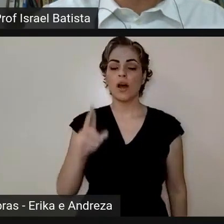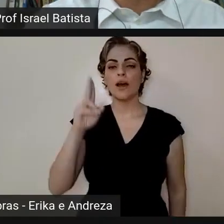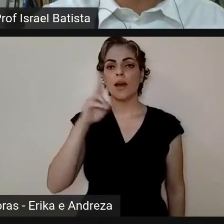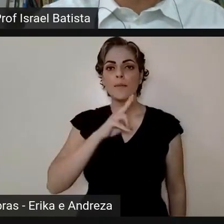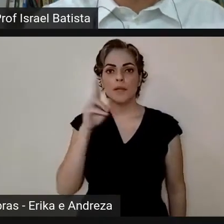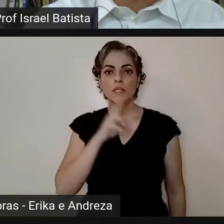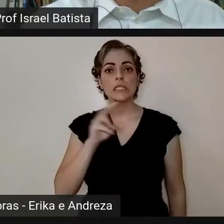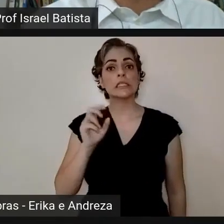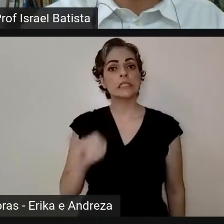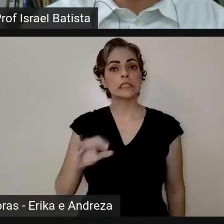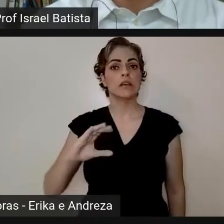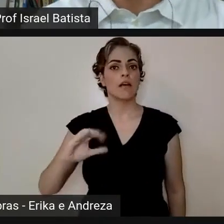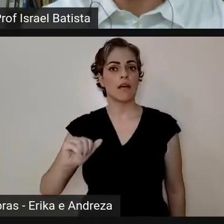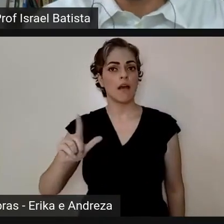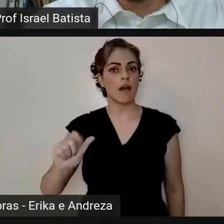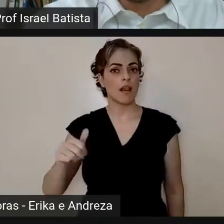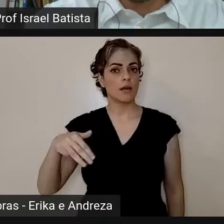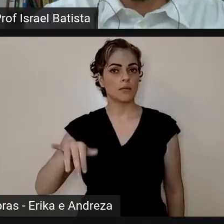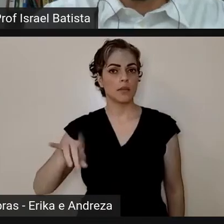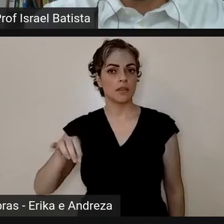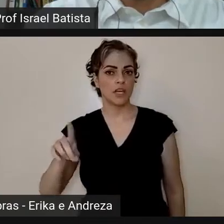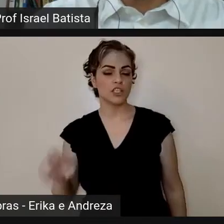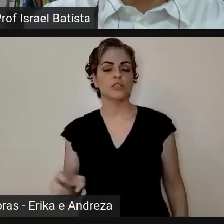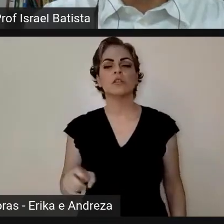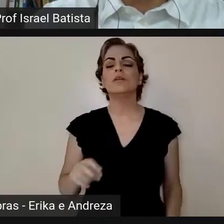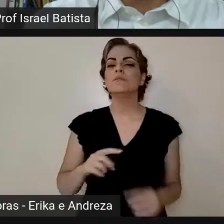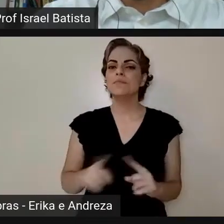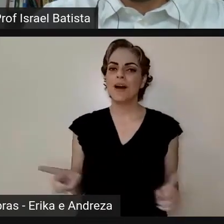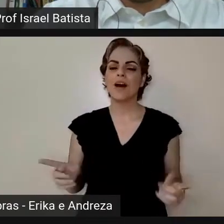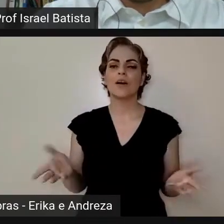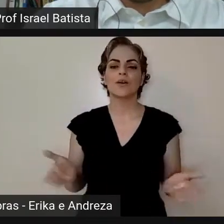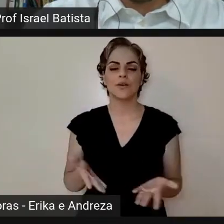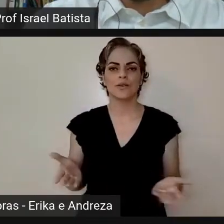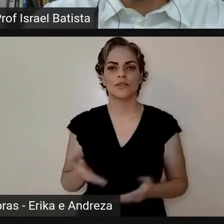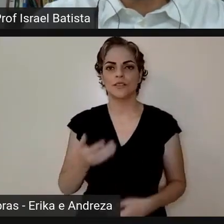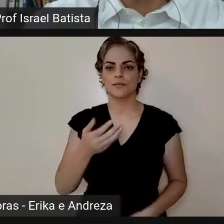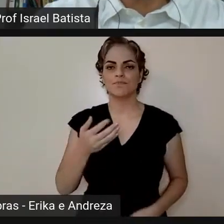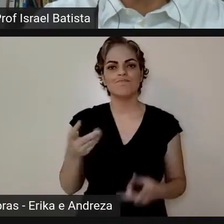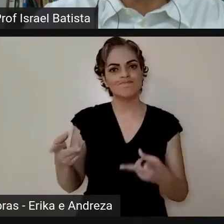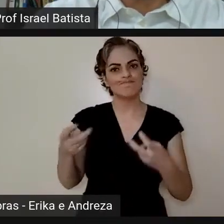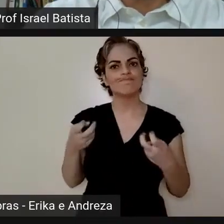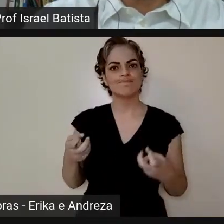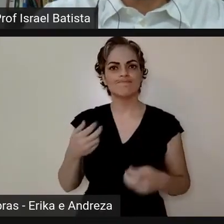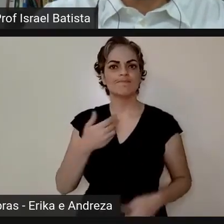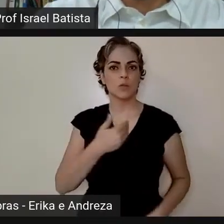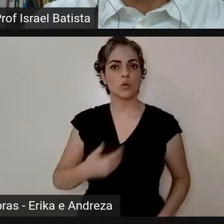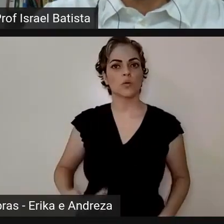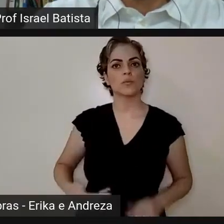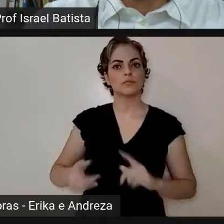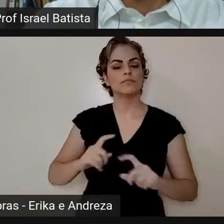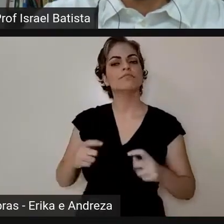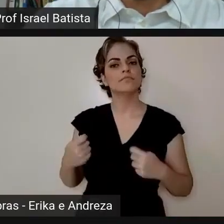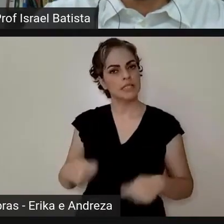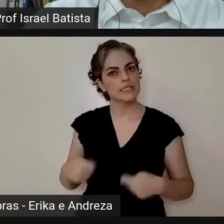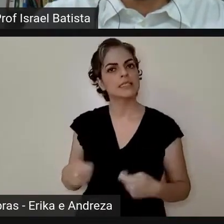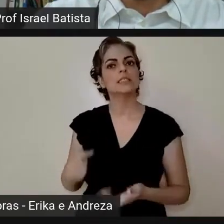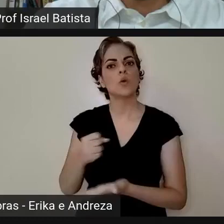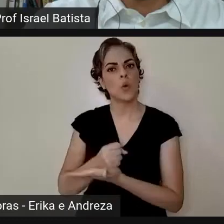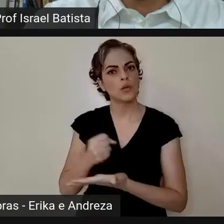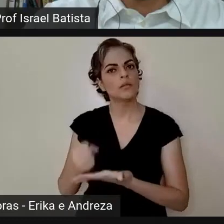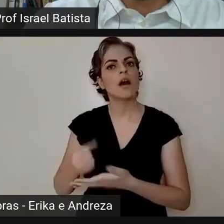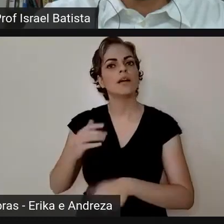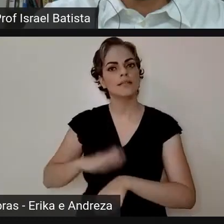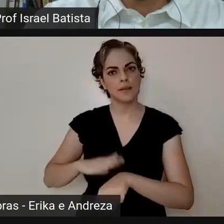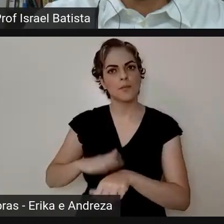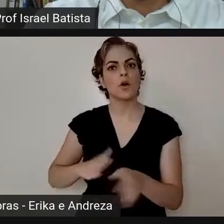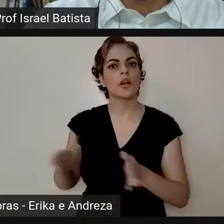calamidade e exceções, a gente vê cada vez mais que a administração pública precisa estabelecer contratos temporários, porque hoje nós não temos nenhuma garantia